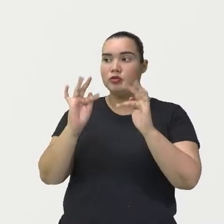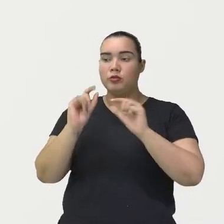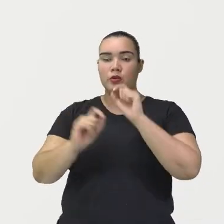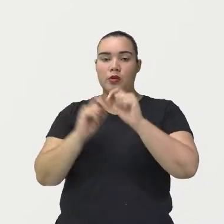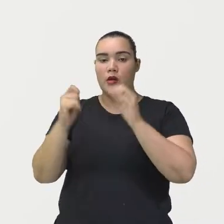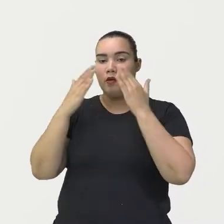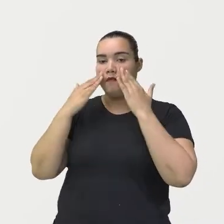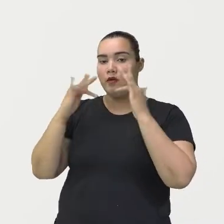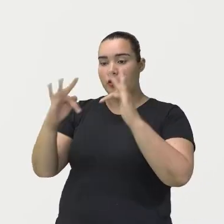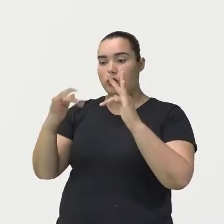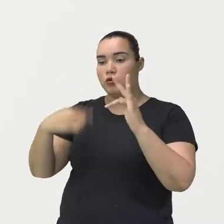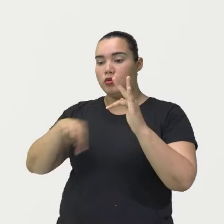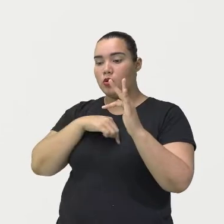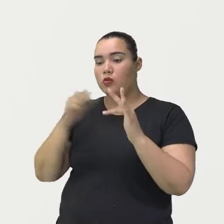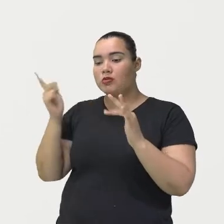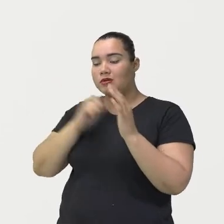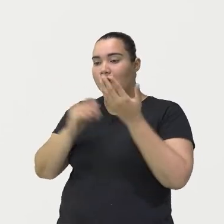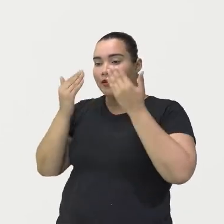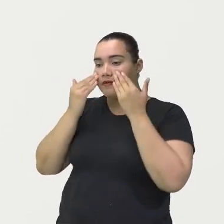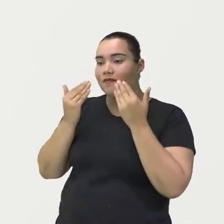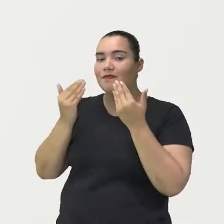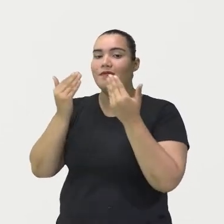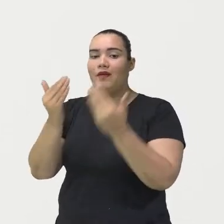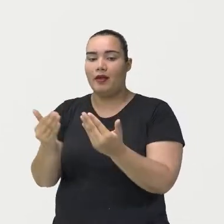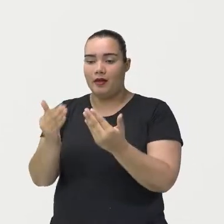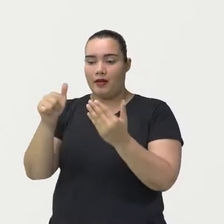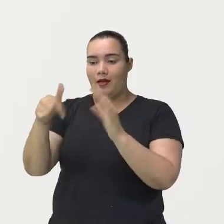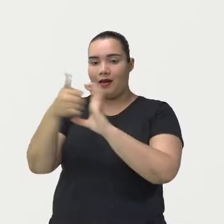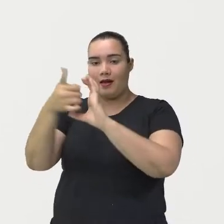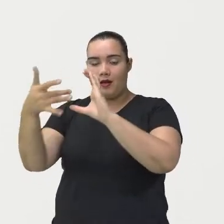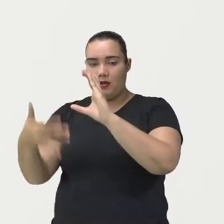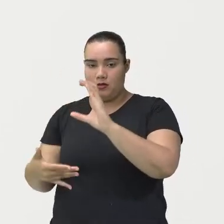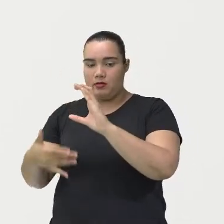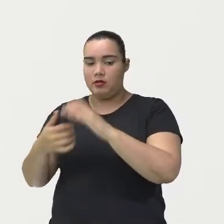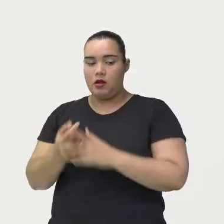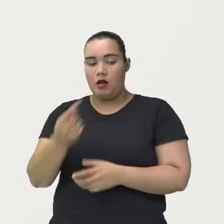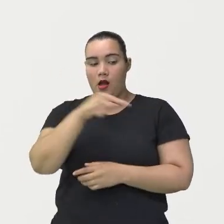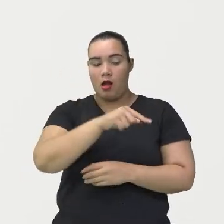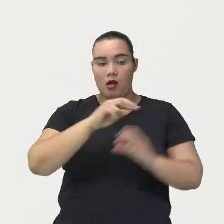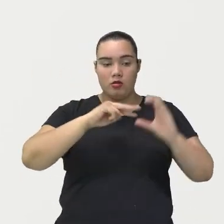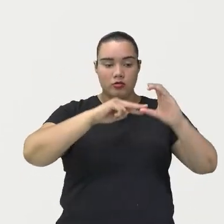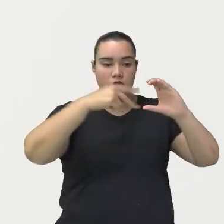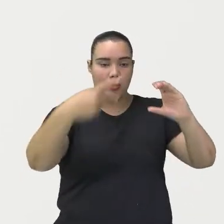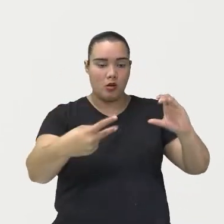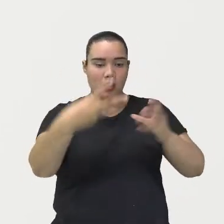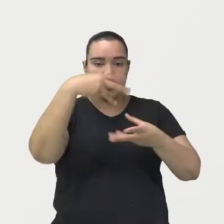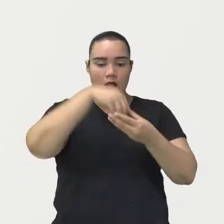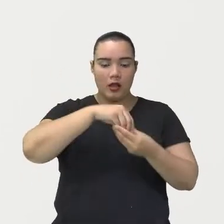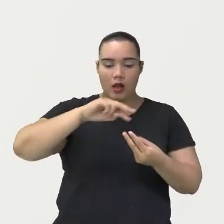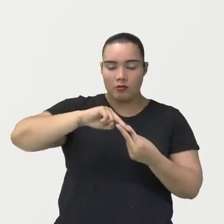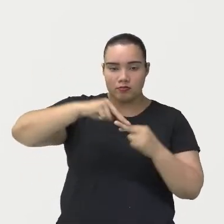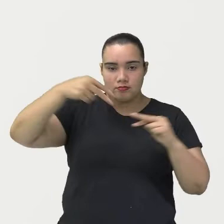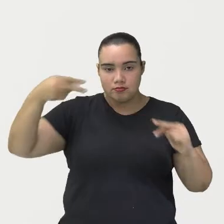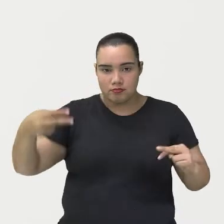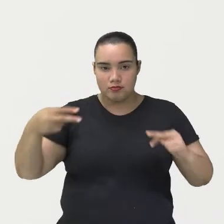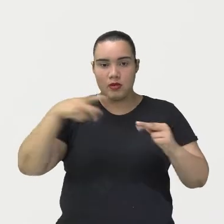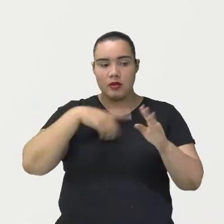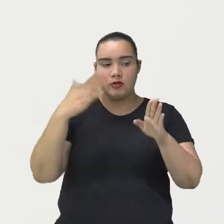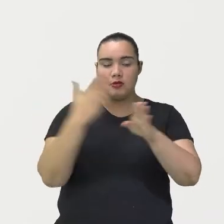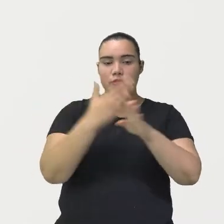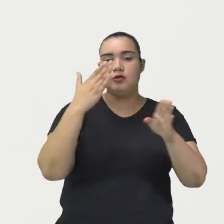a gente consegue ver, é a expressão do gene. O genótipo é o que está lá no nosso DNA identificando